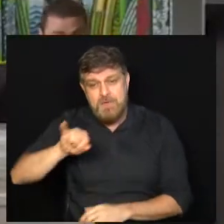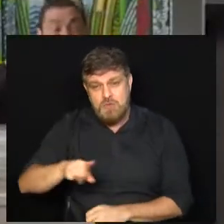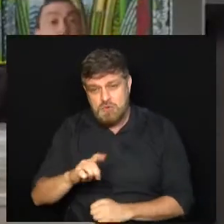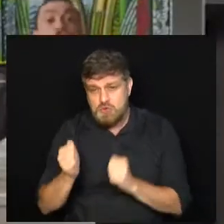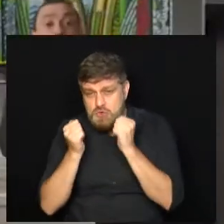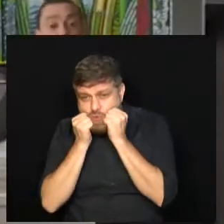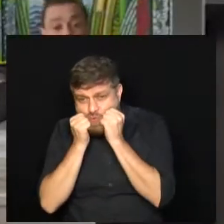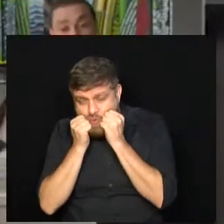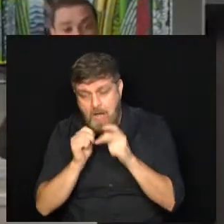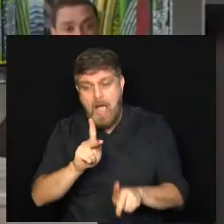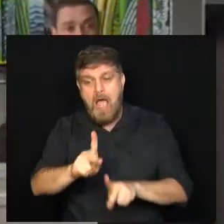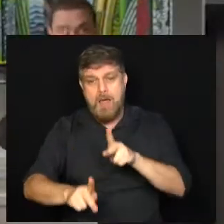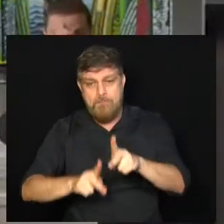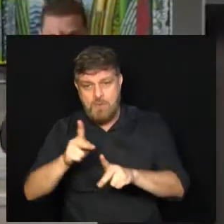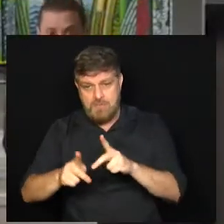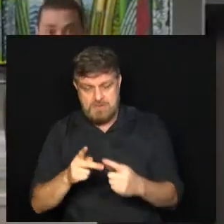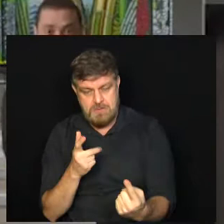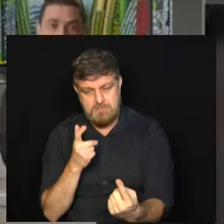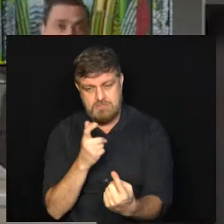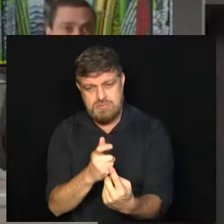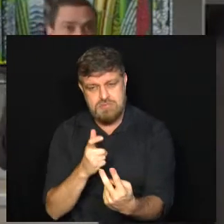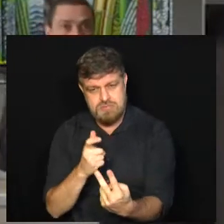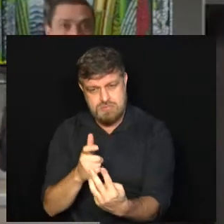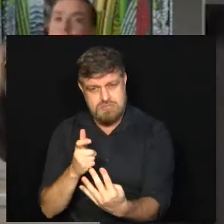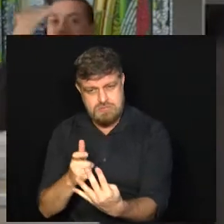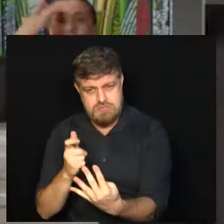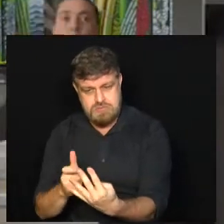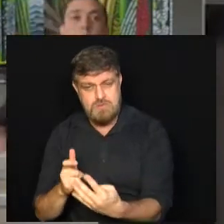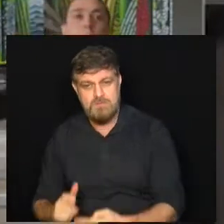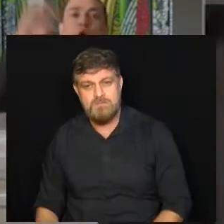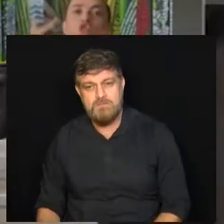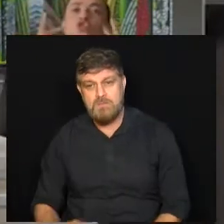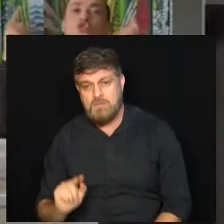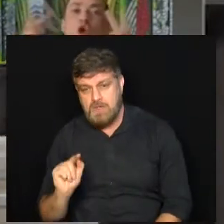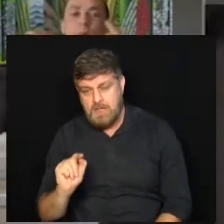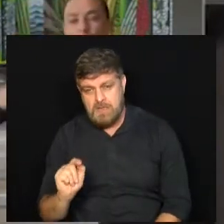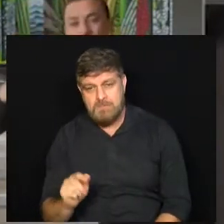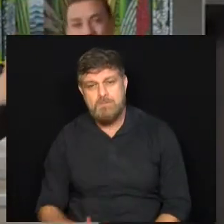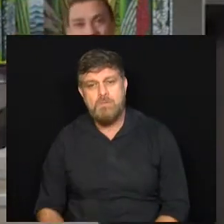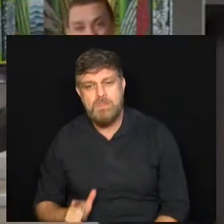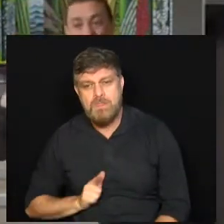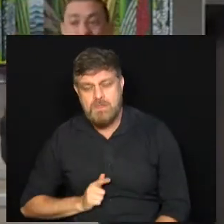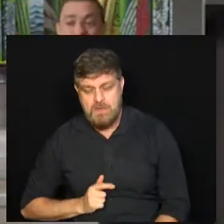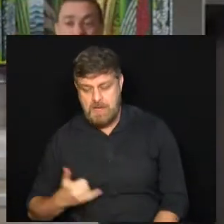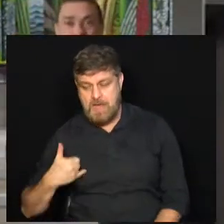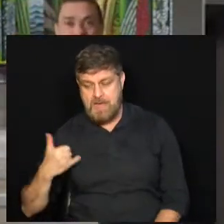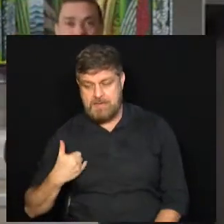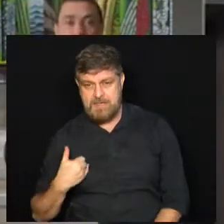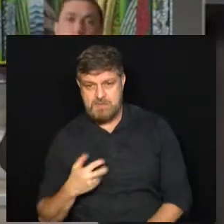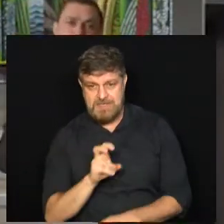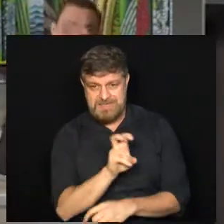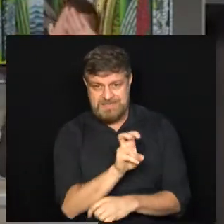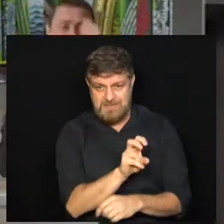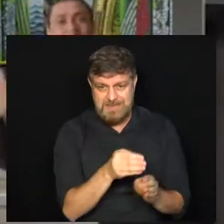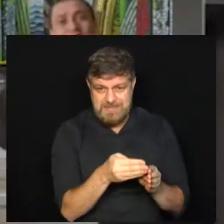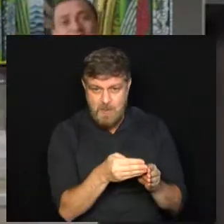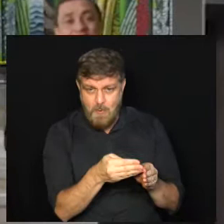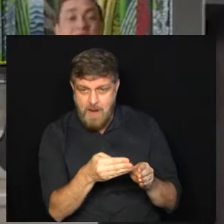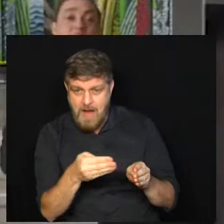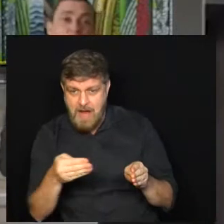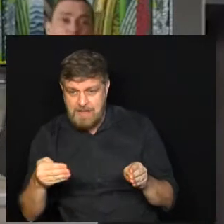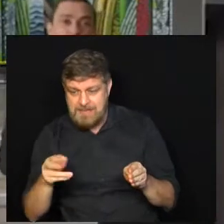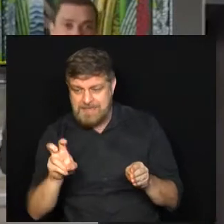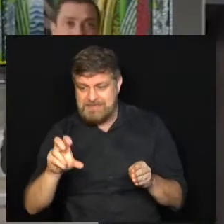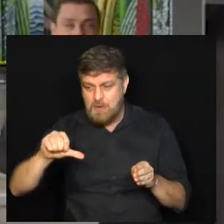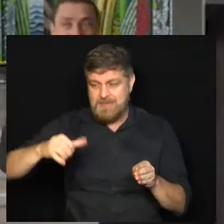a população em regularidade na faixa etária de 55 a